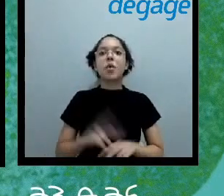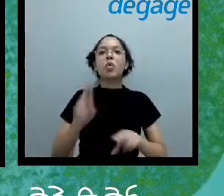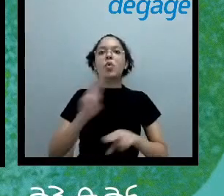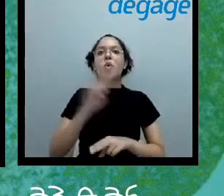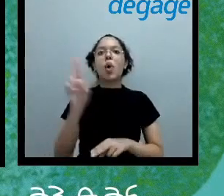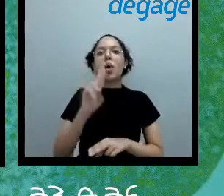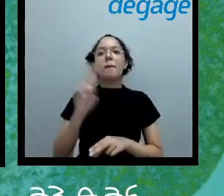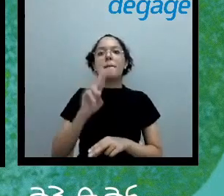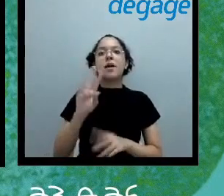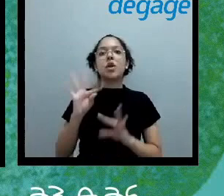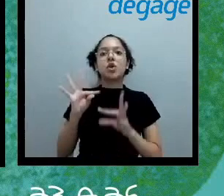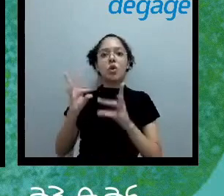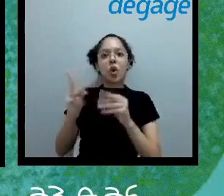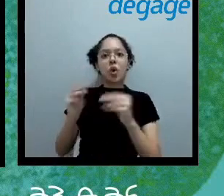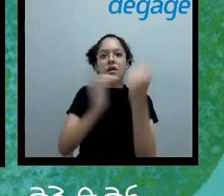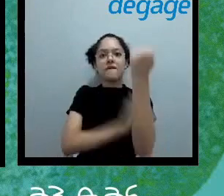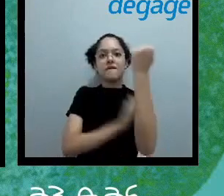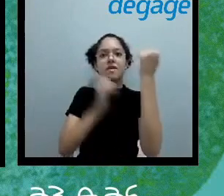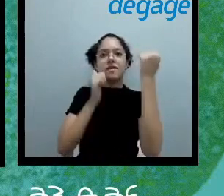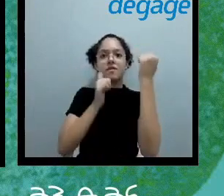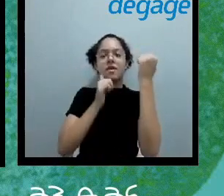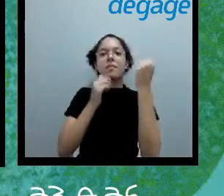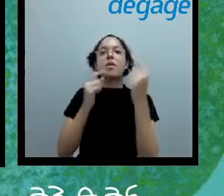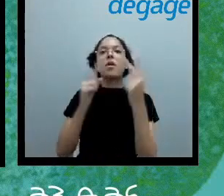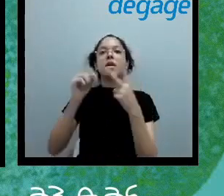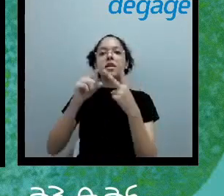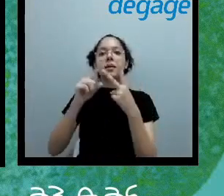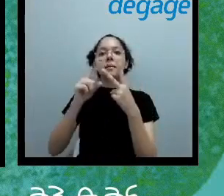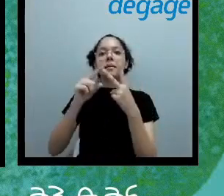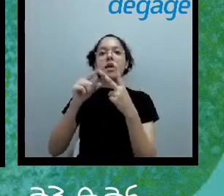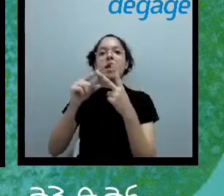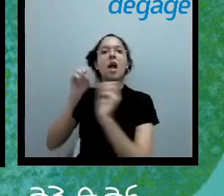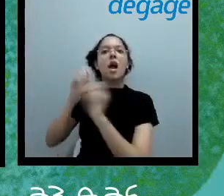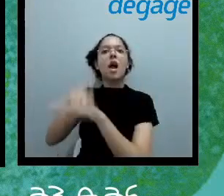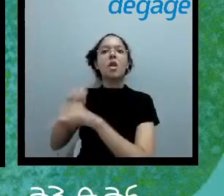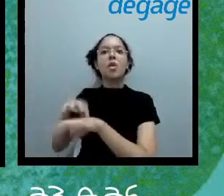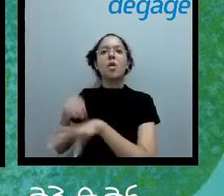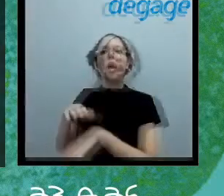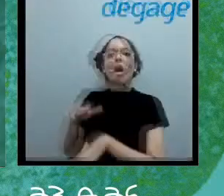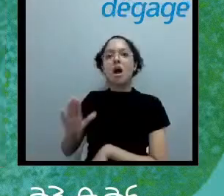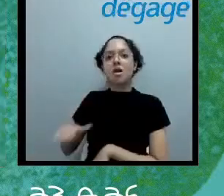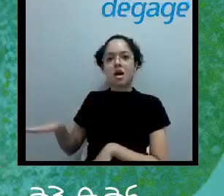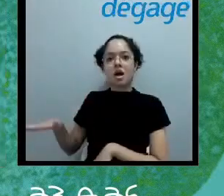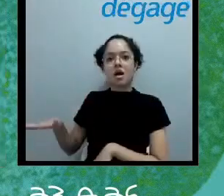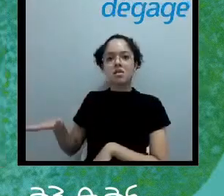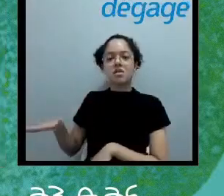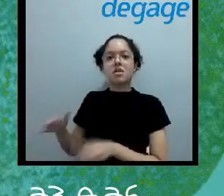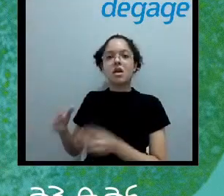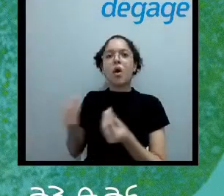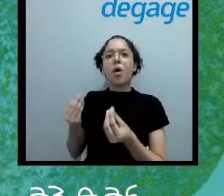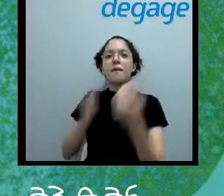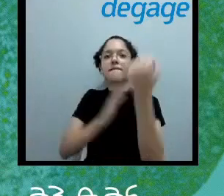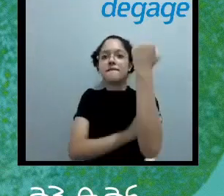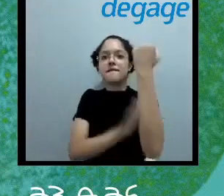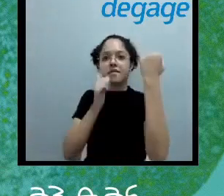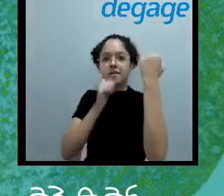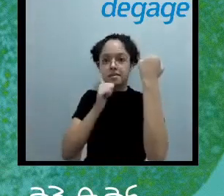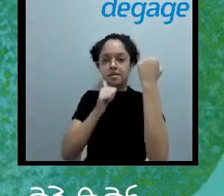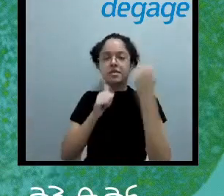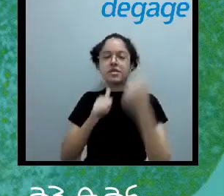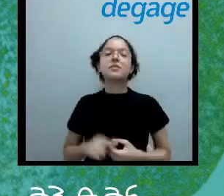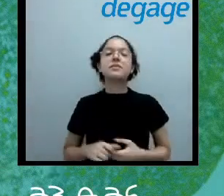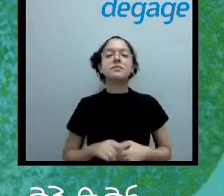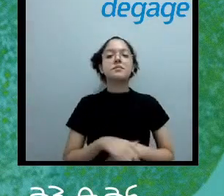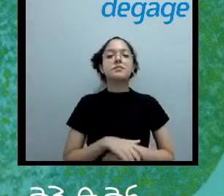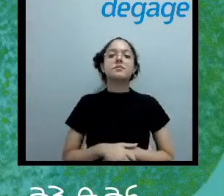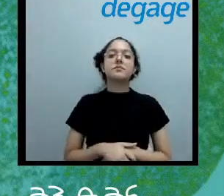Educar Crianças Feministas. Eu não estou com esses livros aqui para mostrar, porque eu emprestei para uma amiga que está estudando, mas são